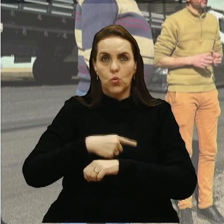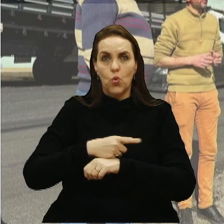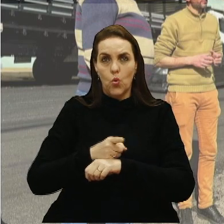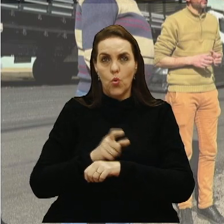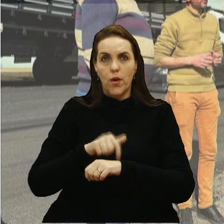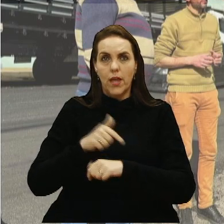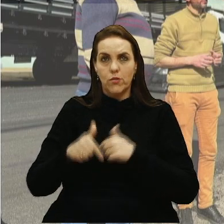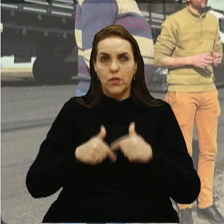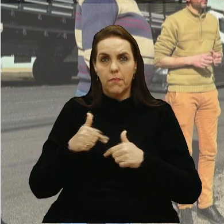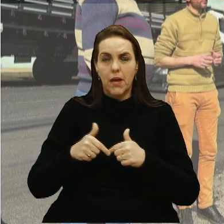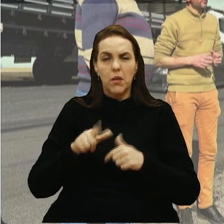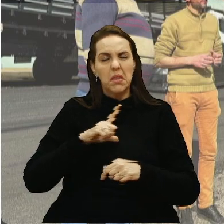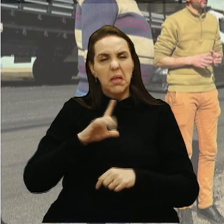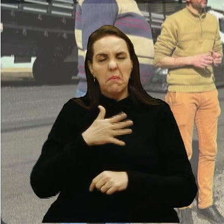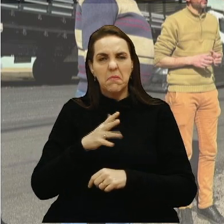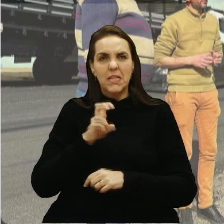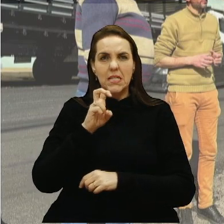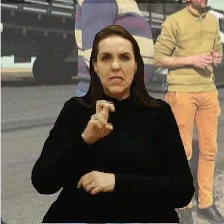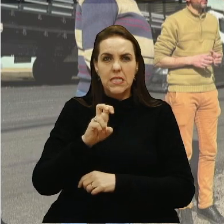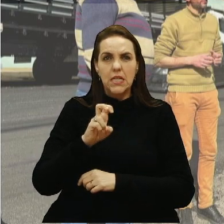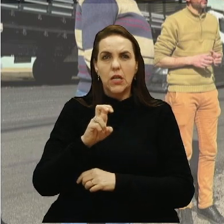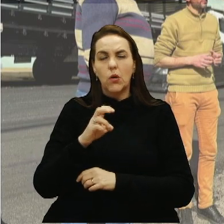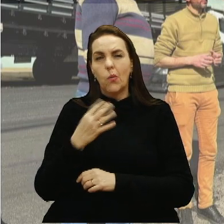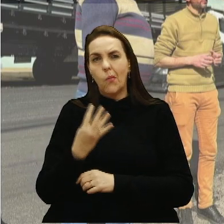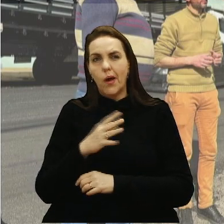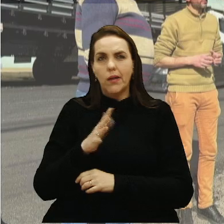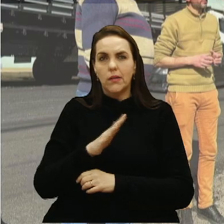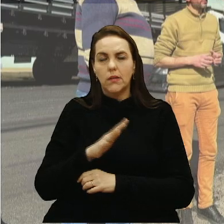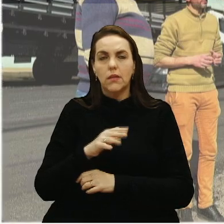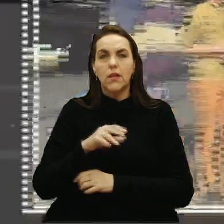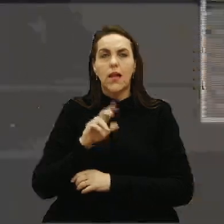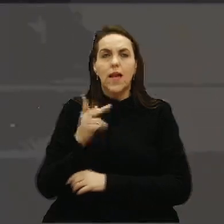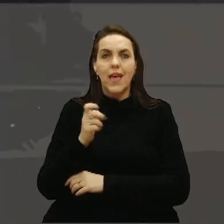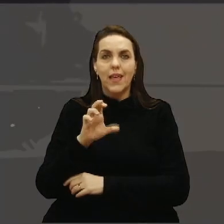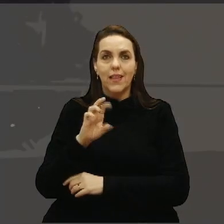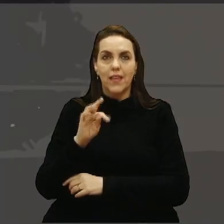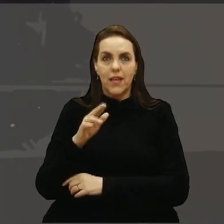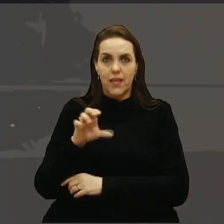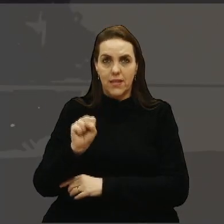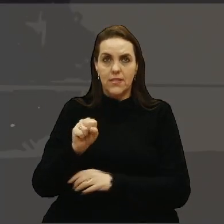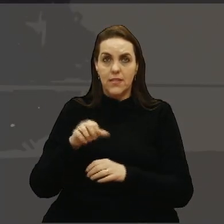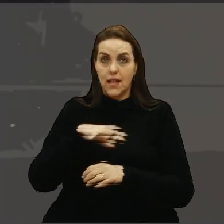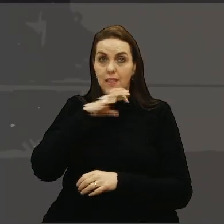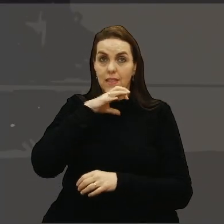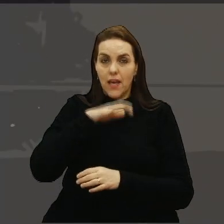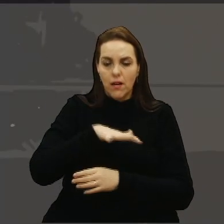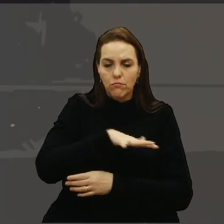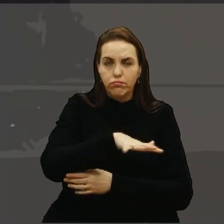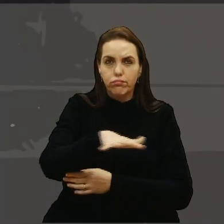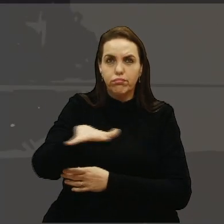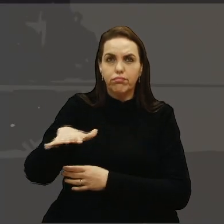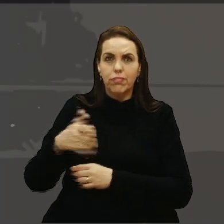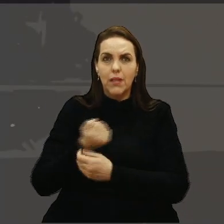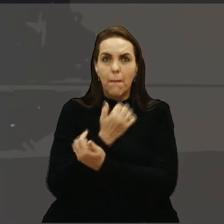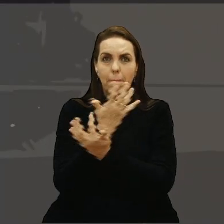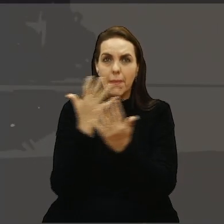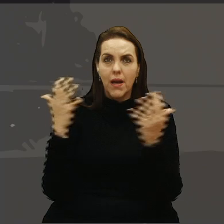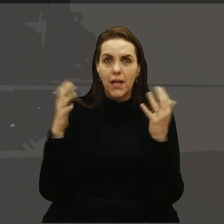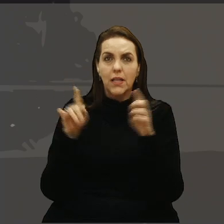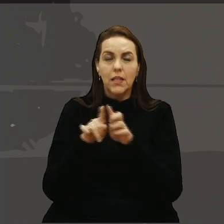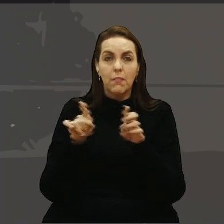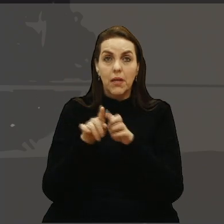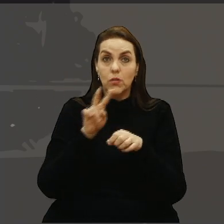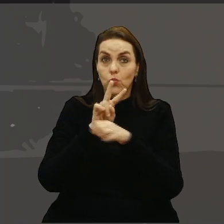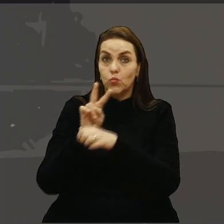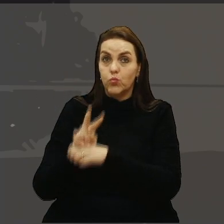4, 5 hectares de terra, aonde tem toda uma mata que é de